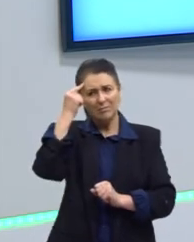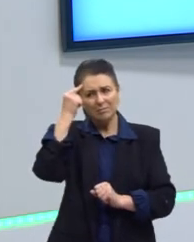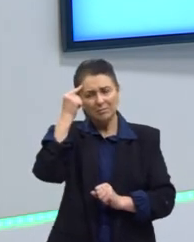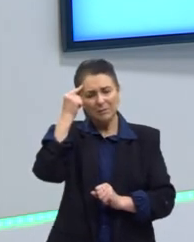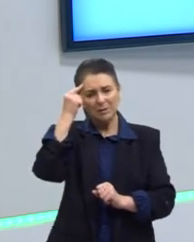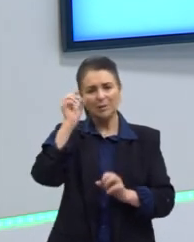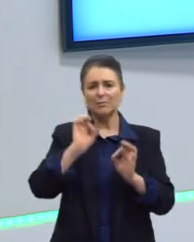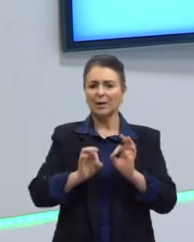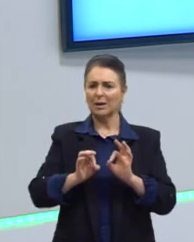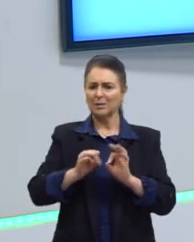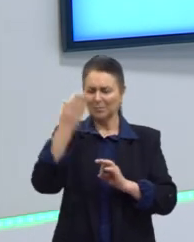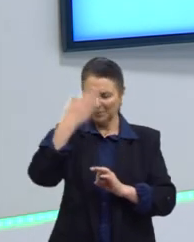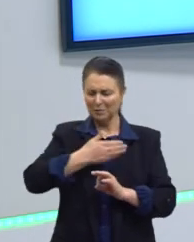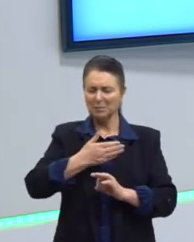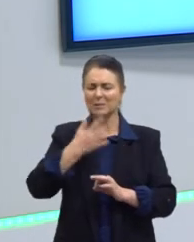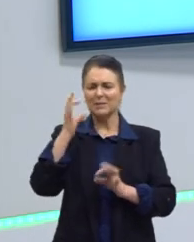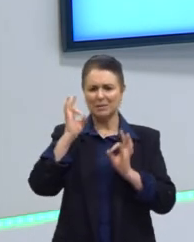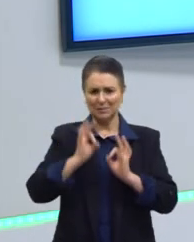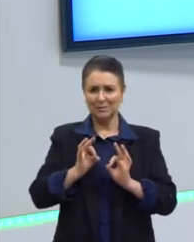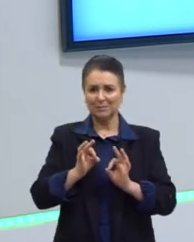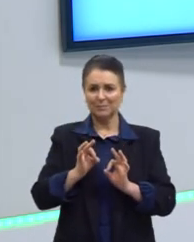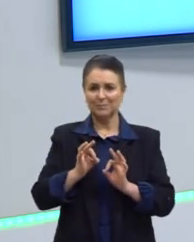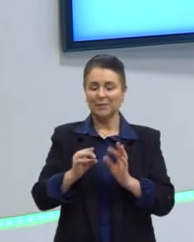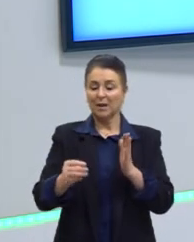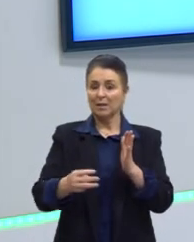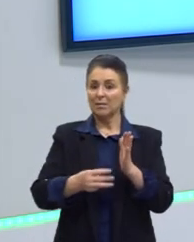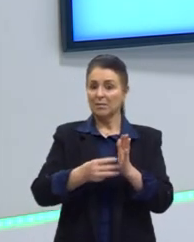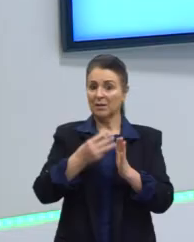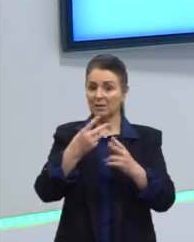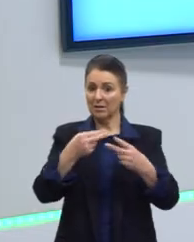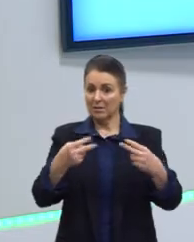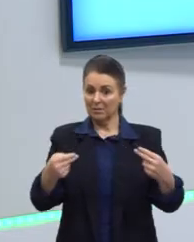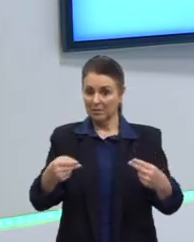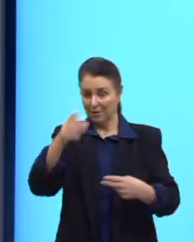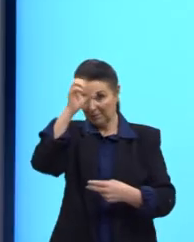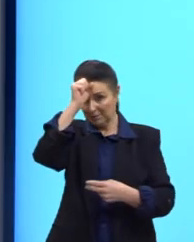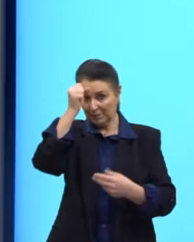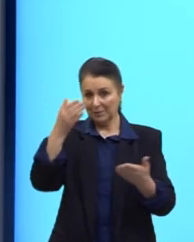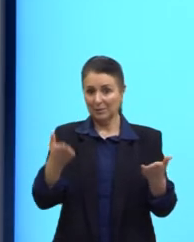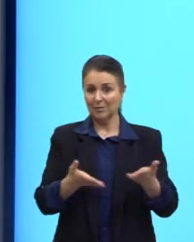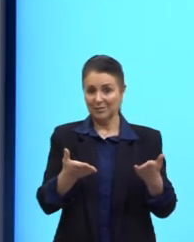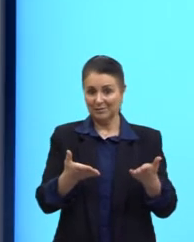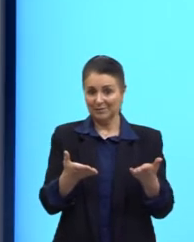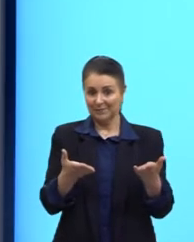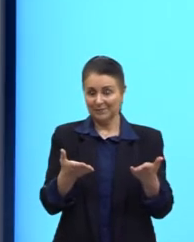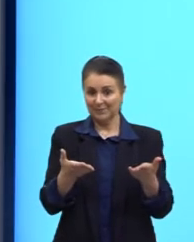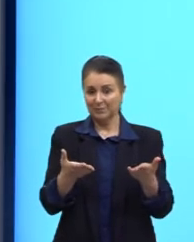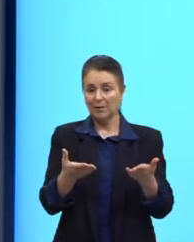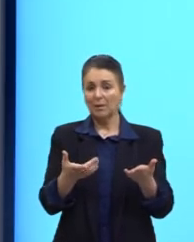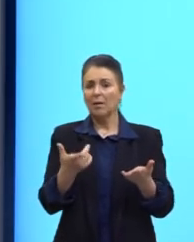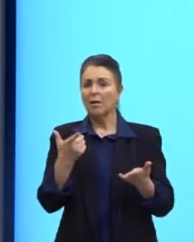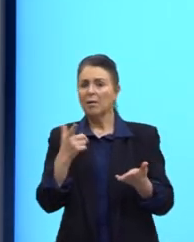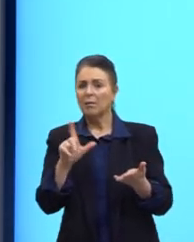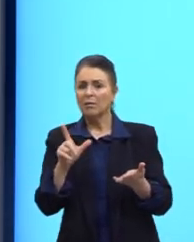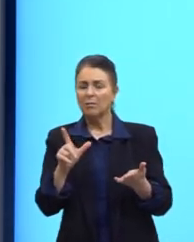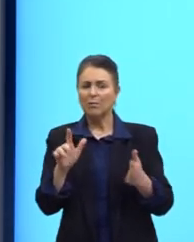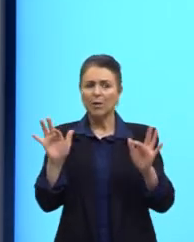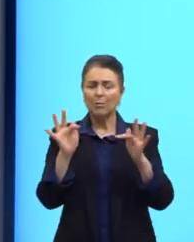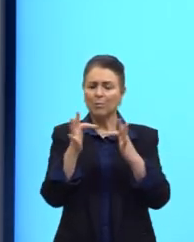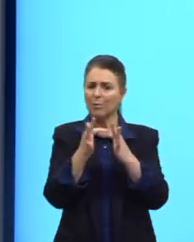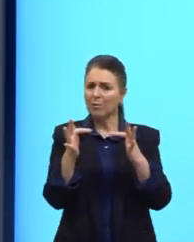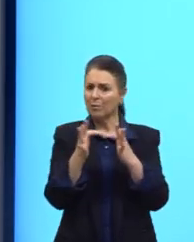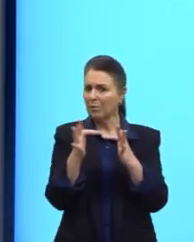tá terceiro caso que nós vamos ver gente nesse caso não há uma fórmula